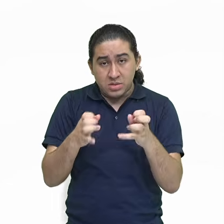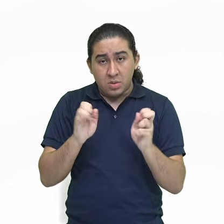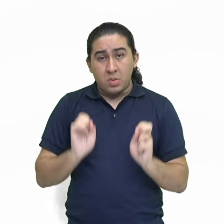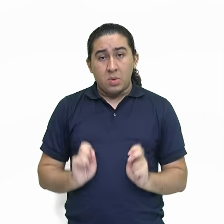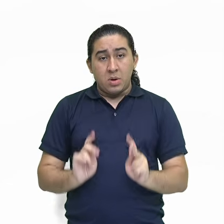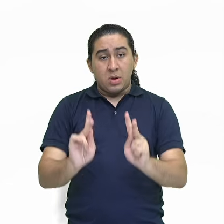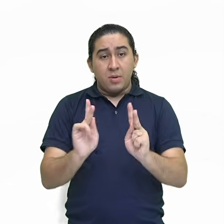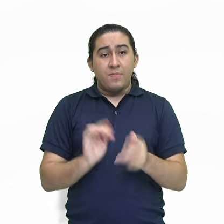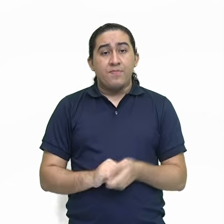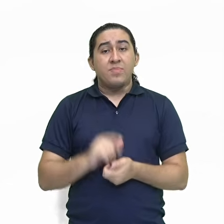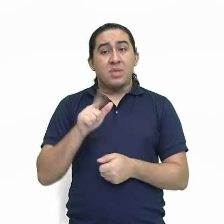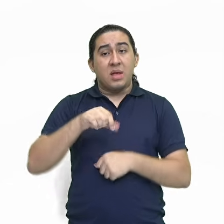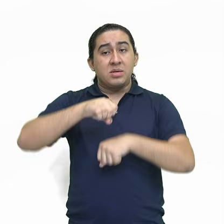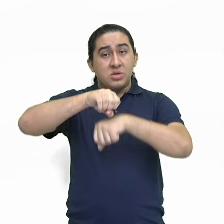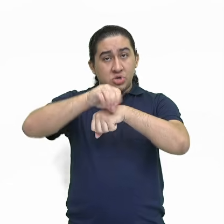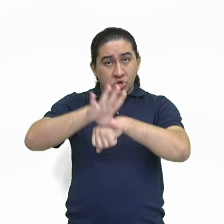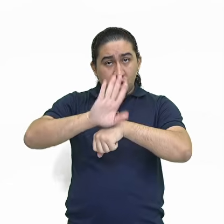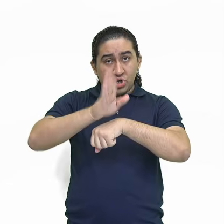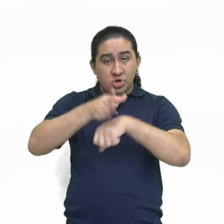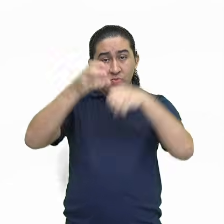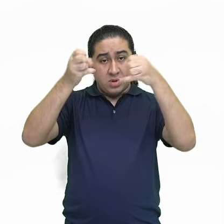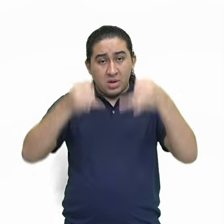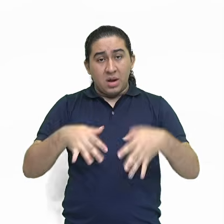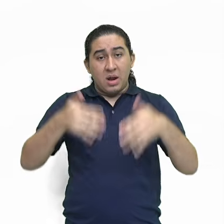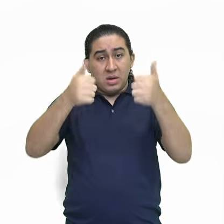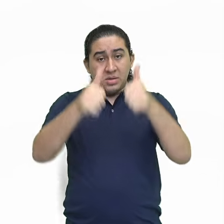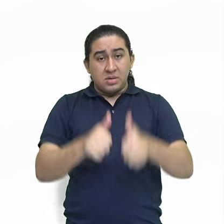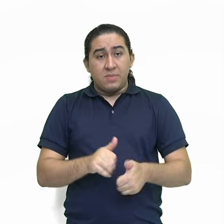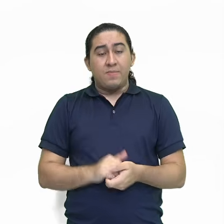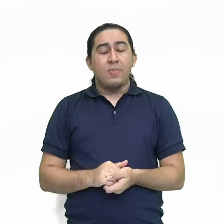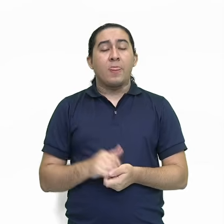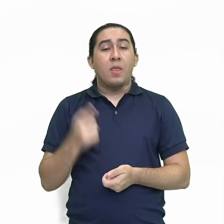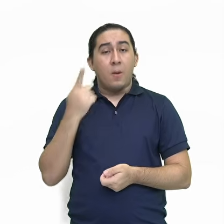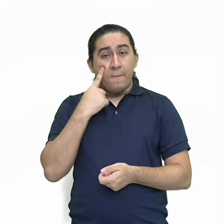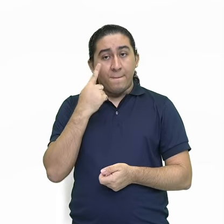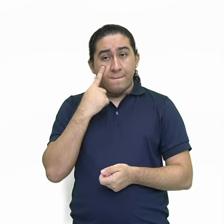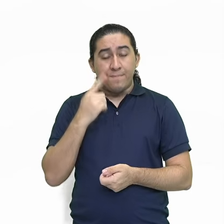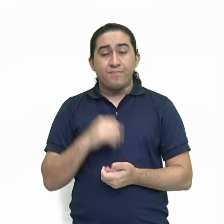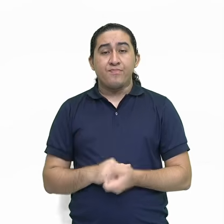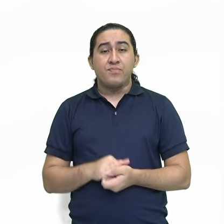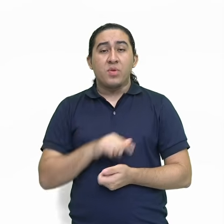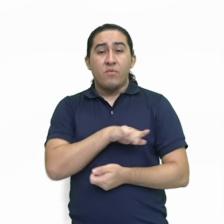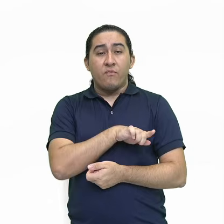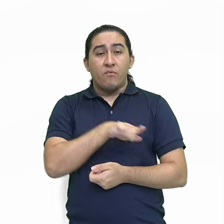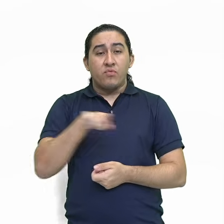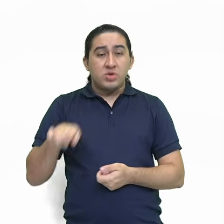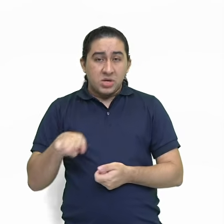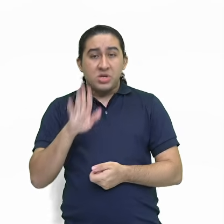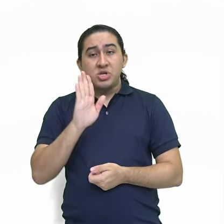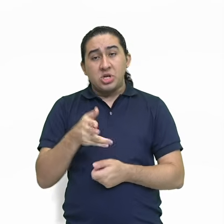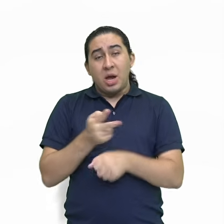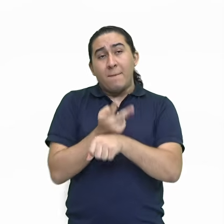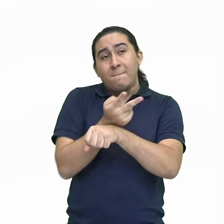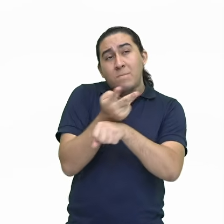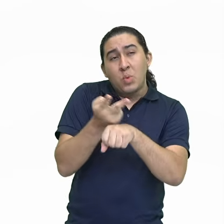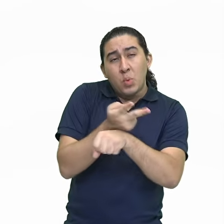atenção nessa dica que eu dei e verifique. Então, é o seguinte, vocês aí já